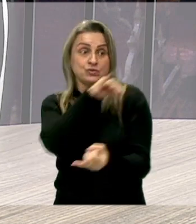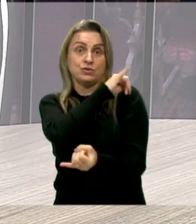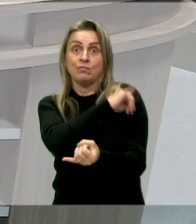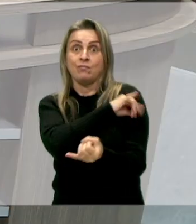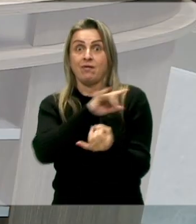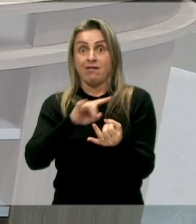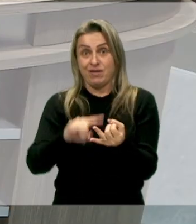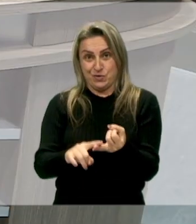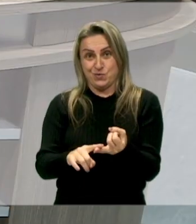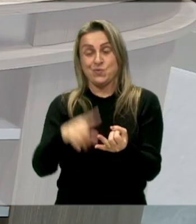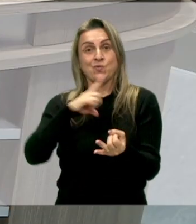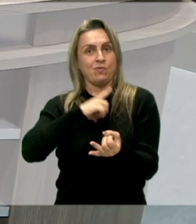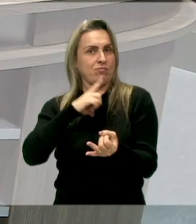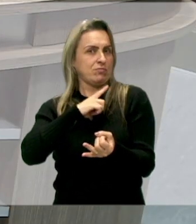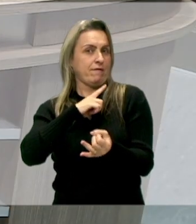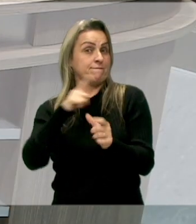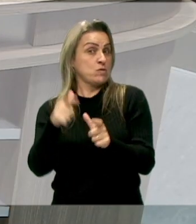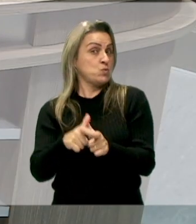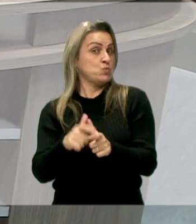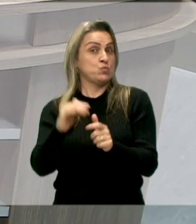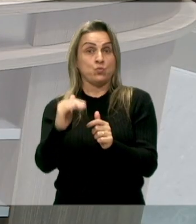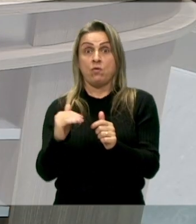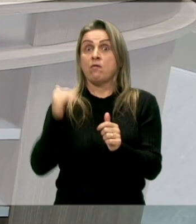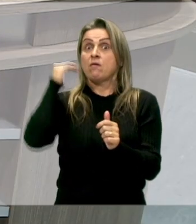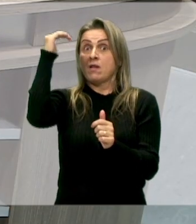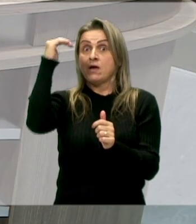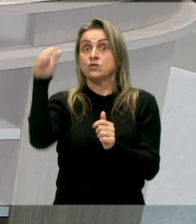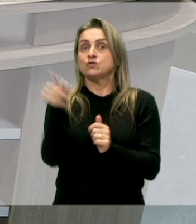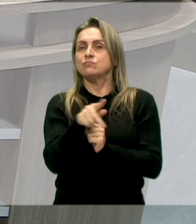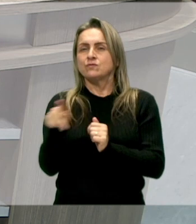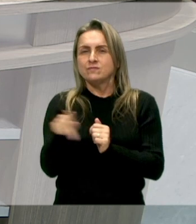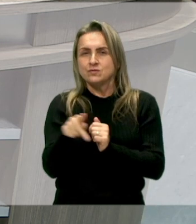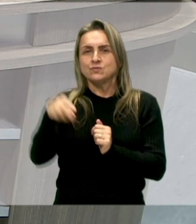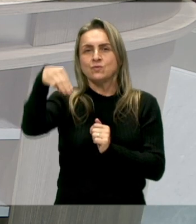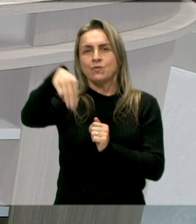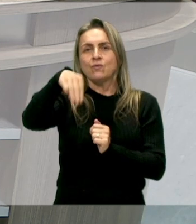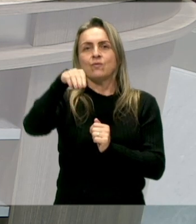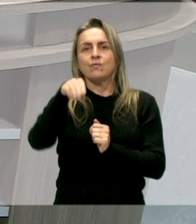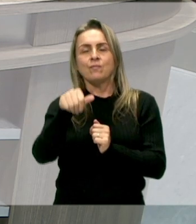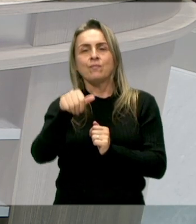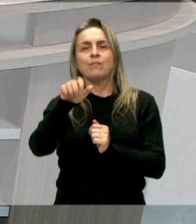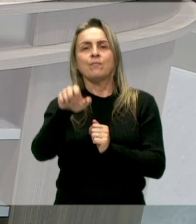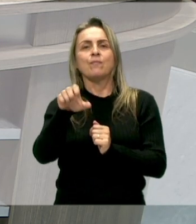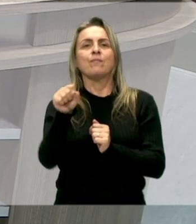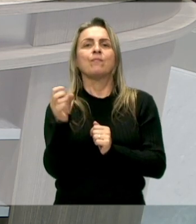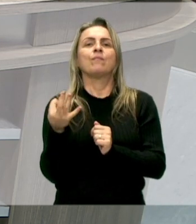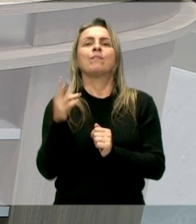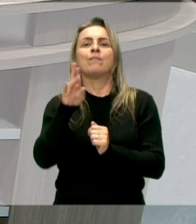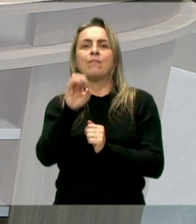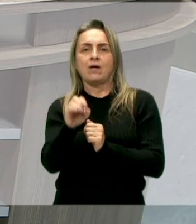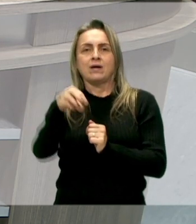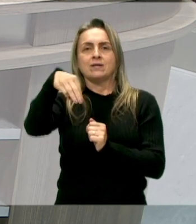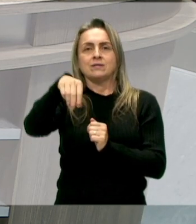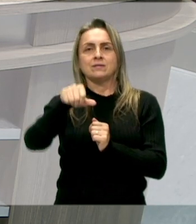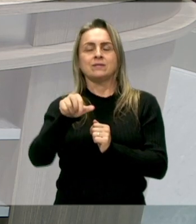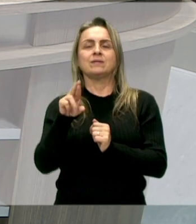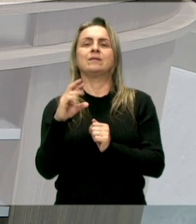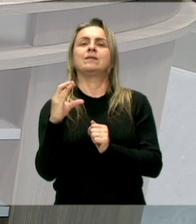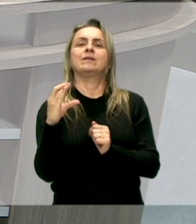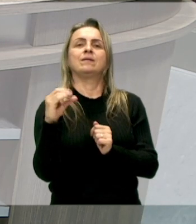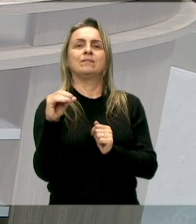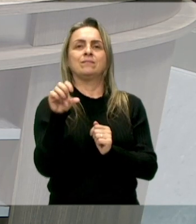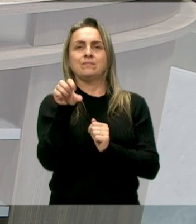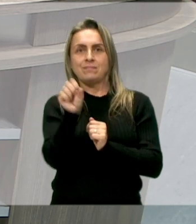um grande mestre aqui também, que foi o maestro Marcos Leite, que ficou aqui até as primeiras